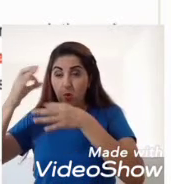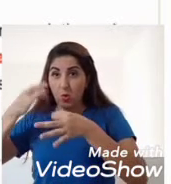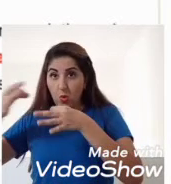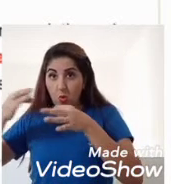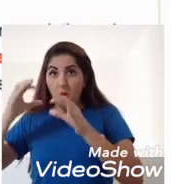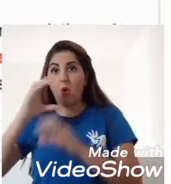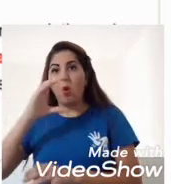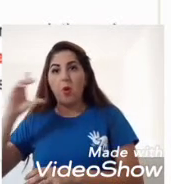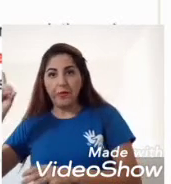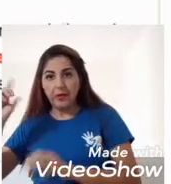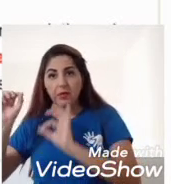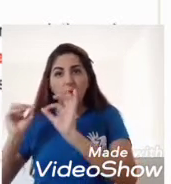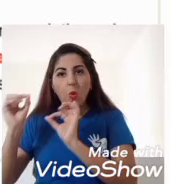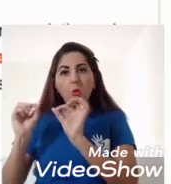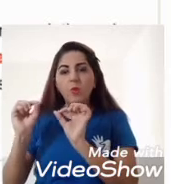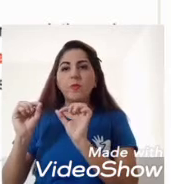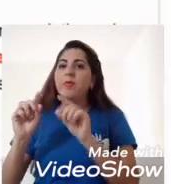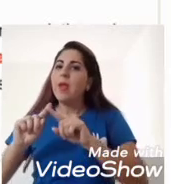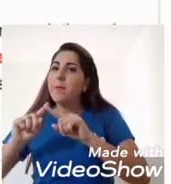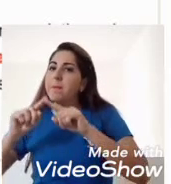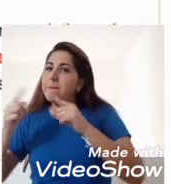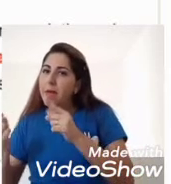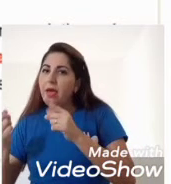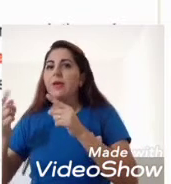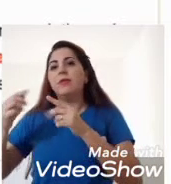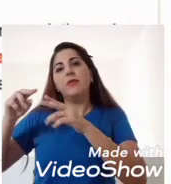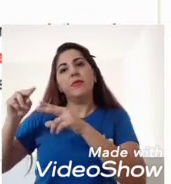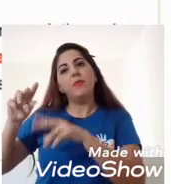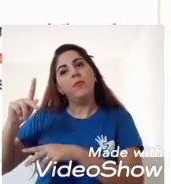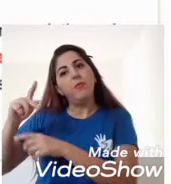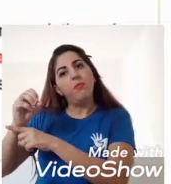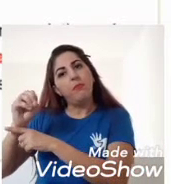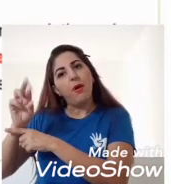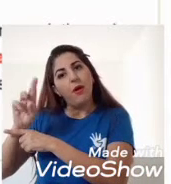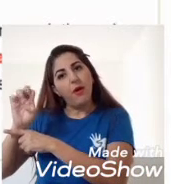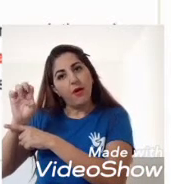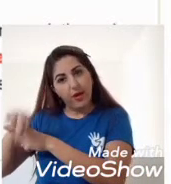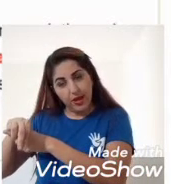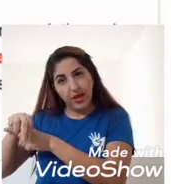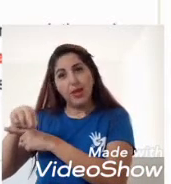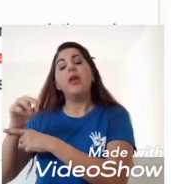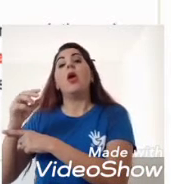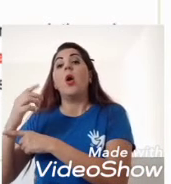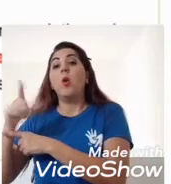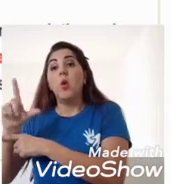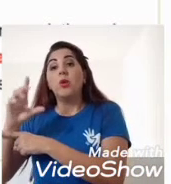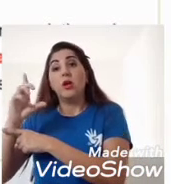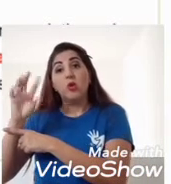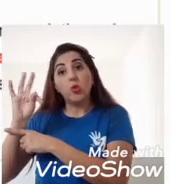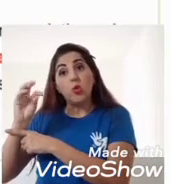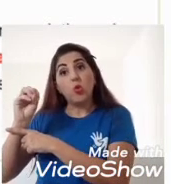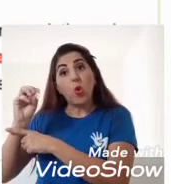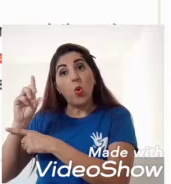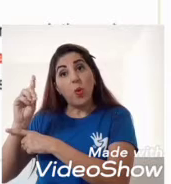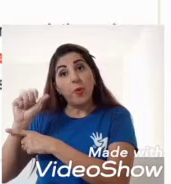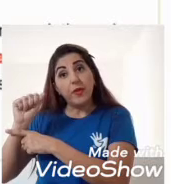construção coordenada é: mas, porém, contudo, no entanto, entretanto, todavia, não obstante, apesar disso,